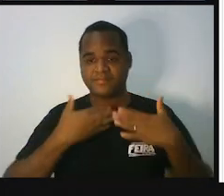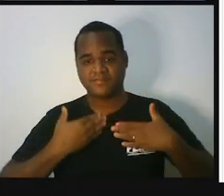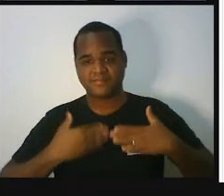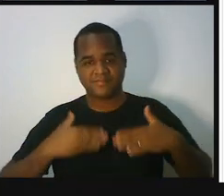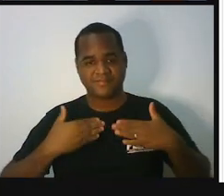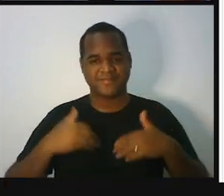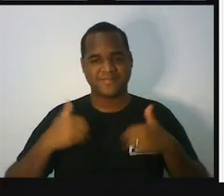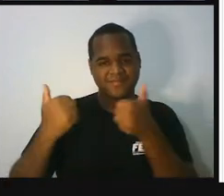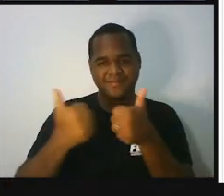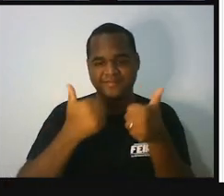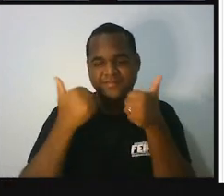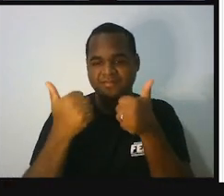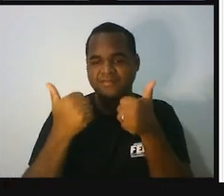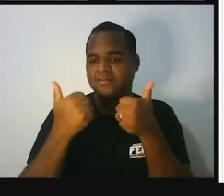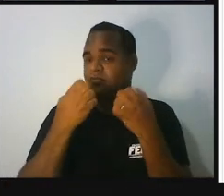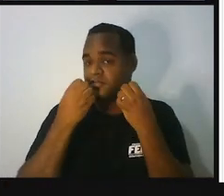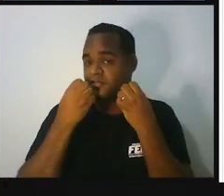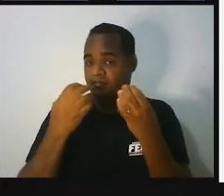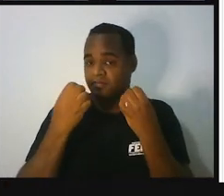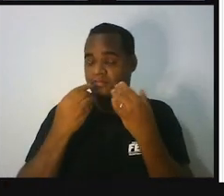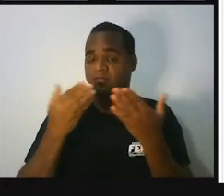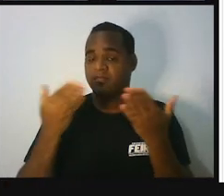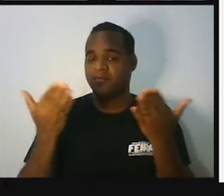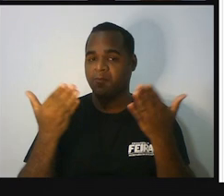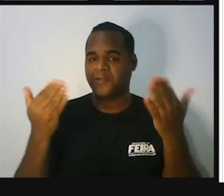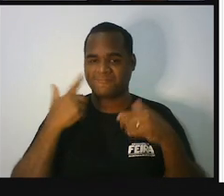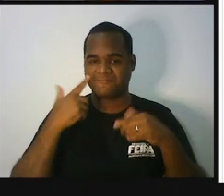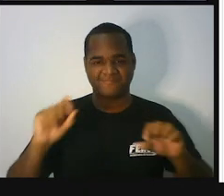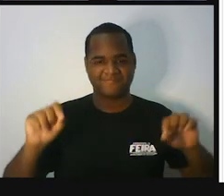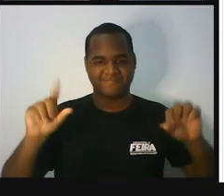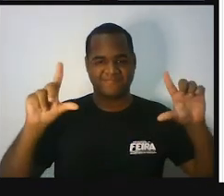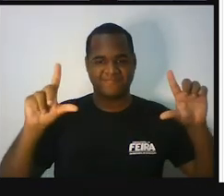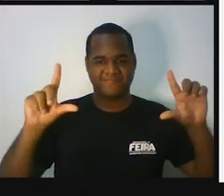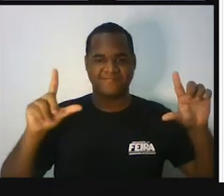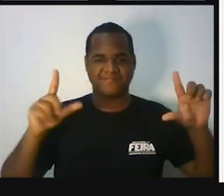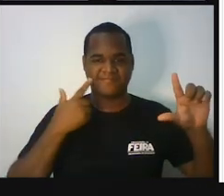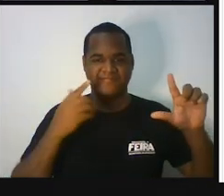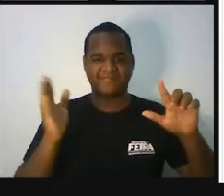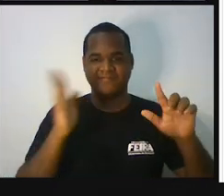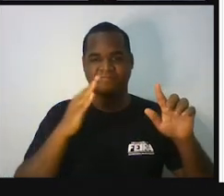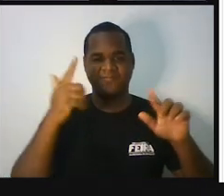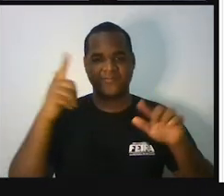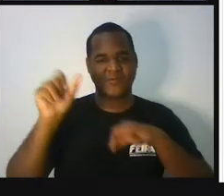Tranquilão? Massa, não é? Bom, então eu vou sair dessa tela.